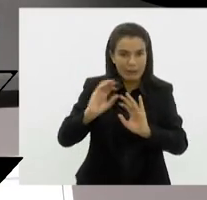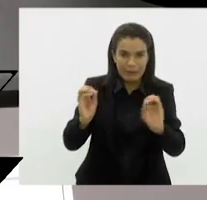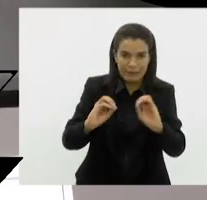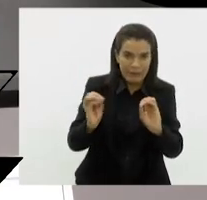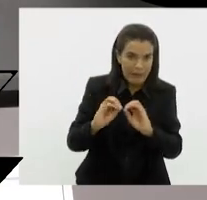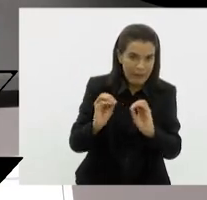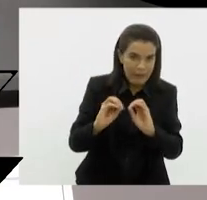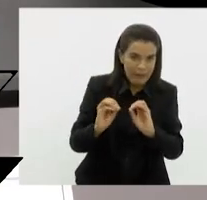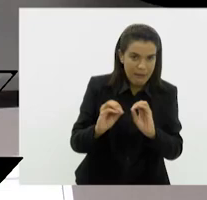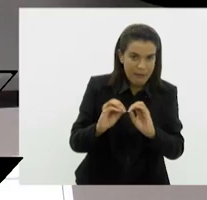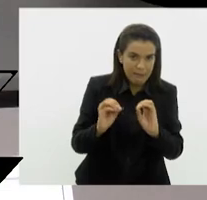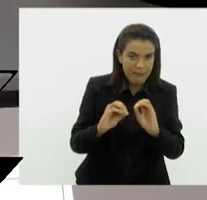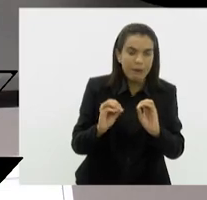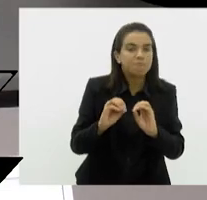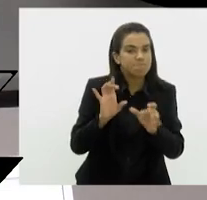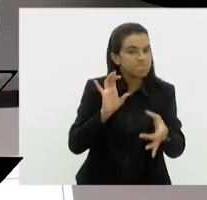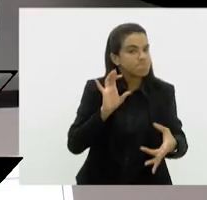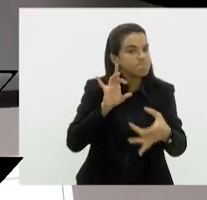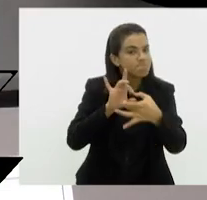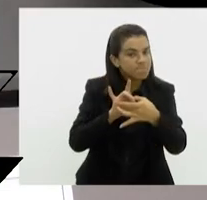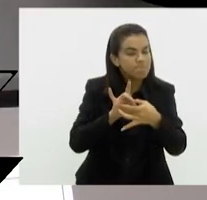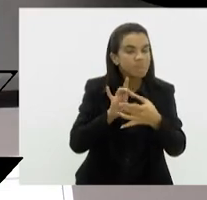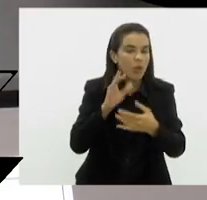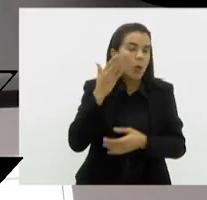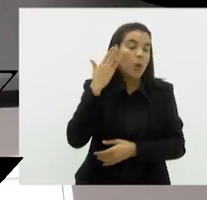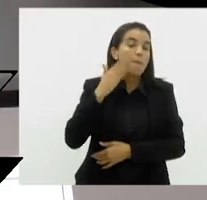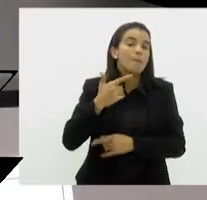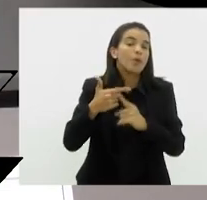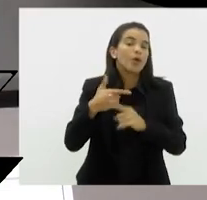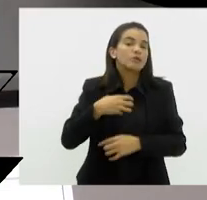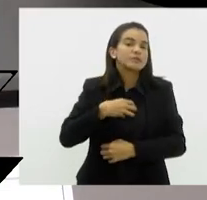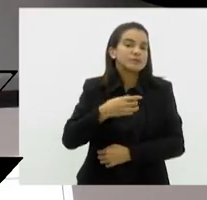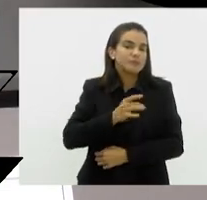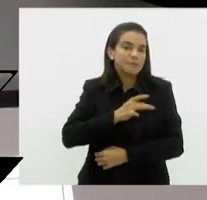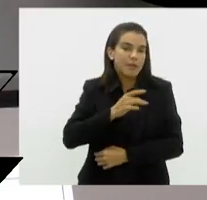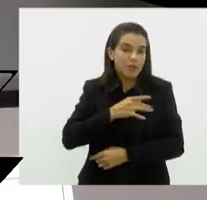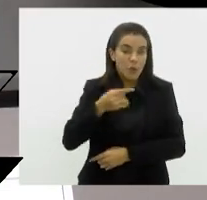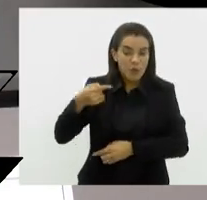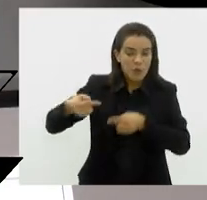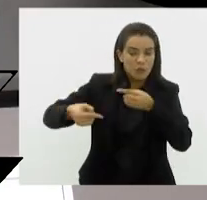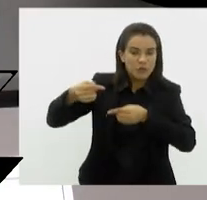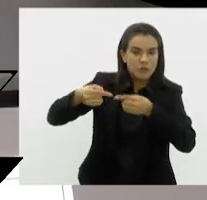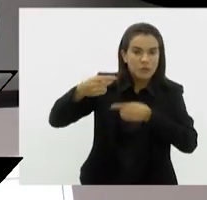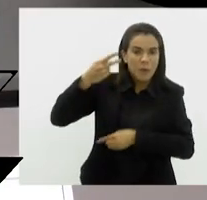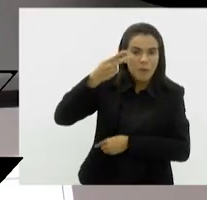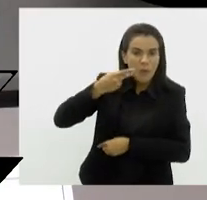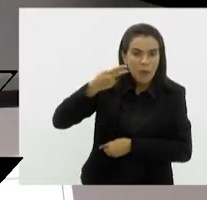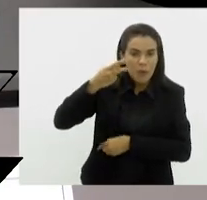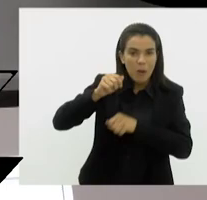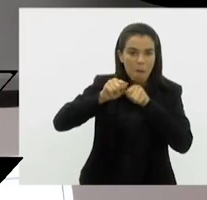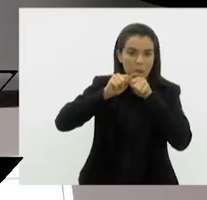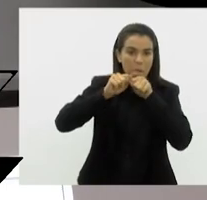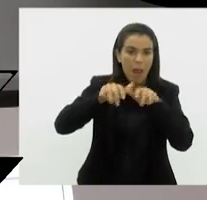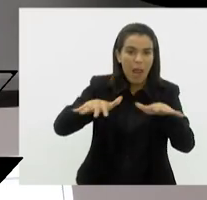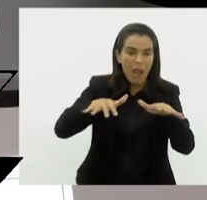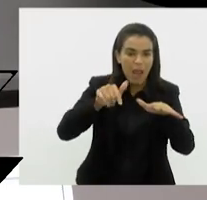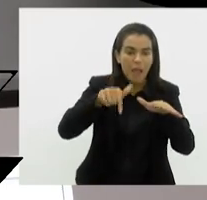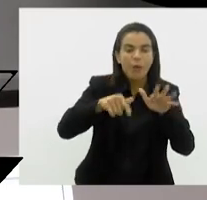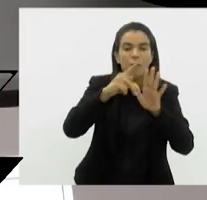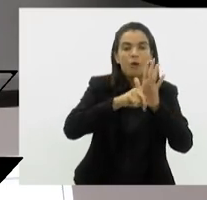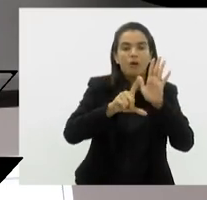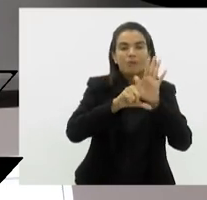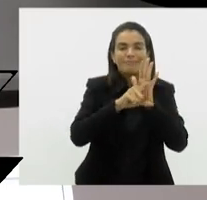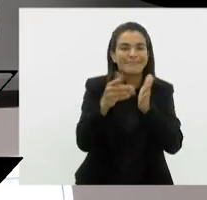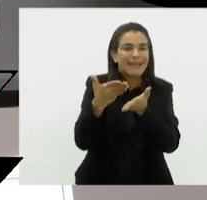absolutamente nada, que uma coisa pertinente. Pode contaminar. O meu medo é que uma discussão política contamine um projeto que não